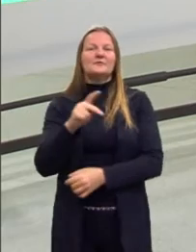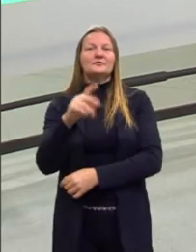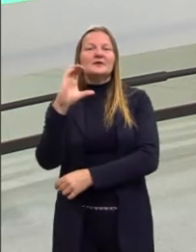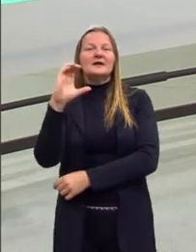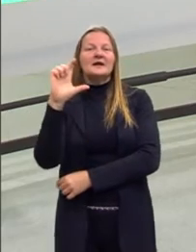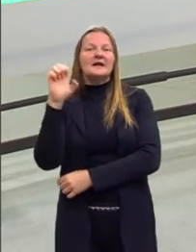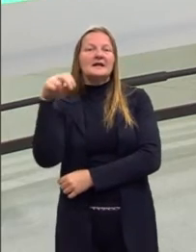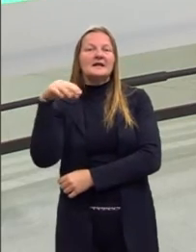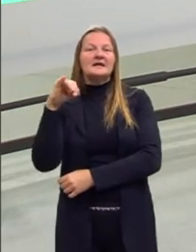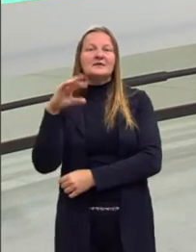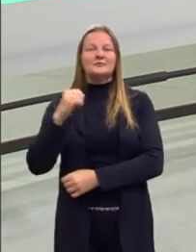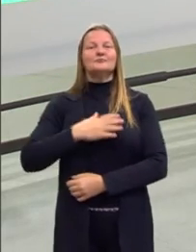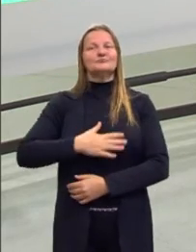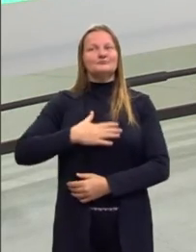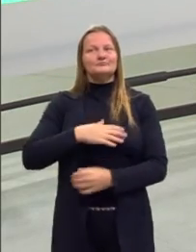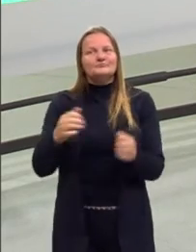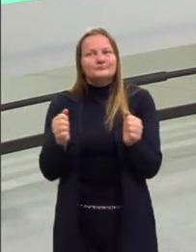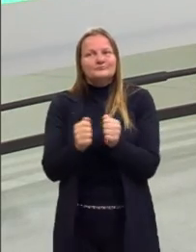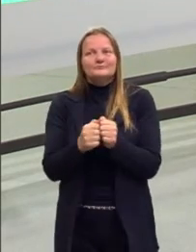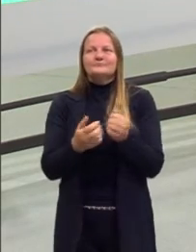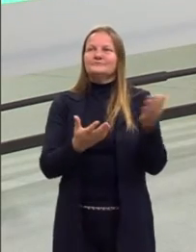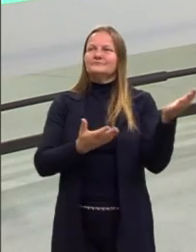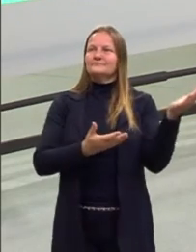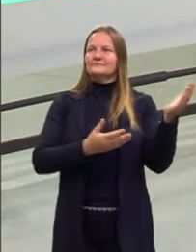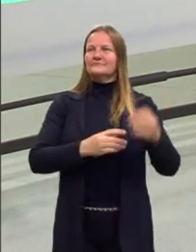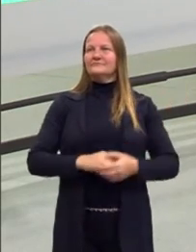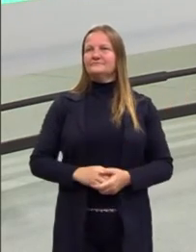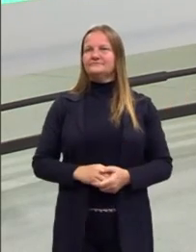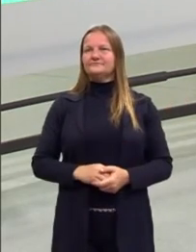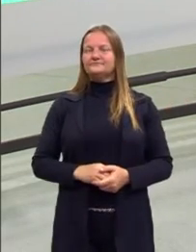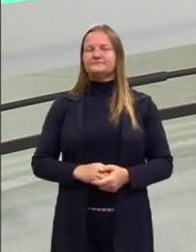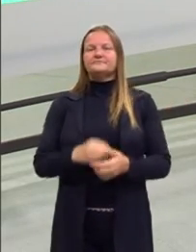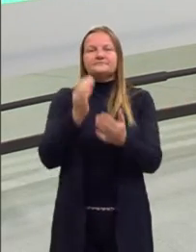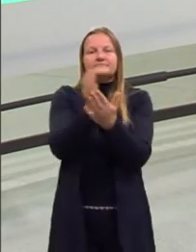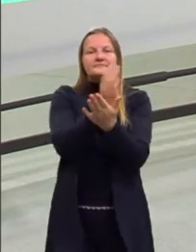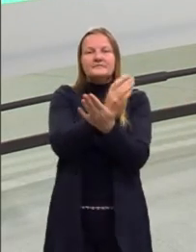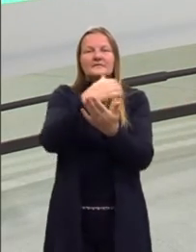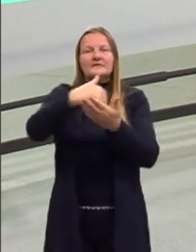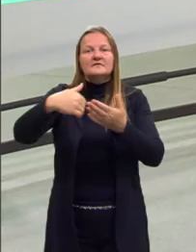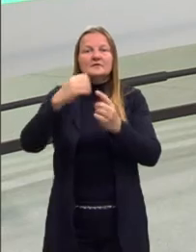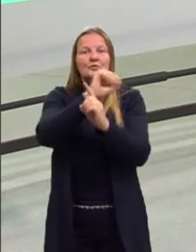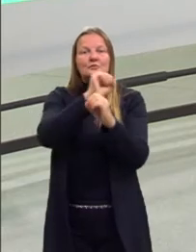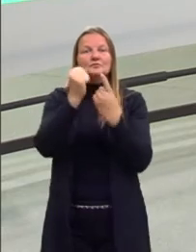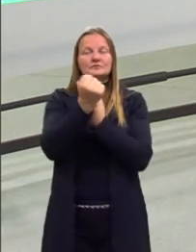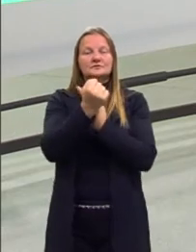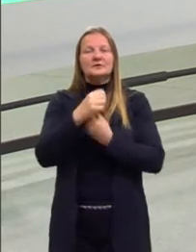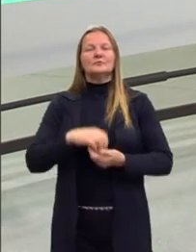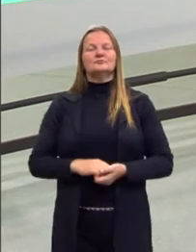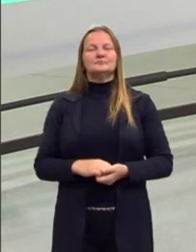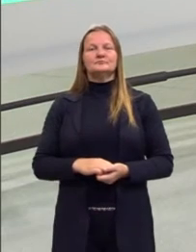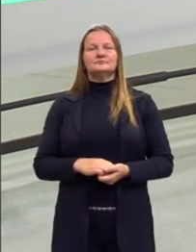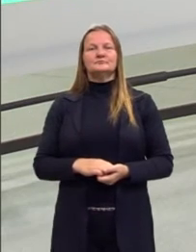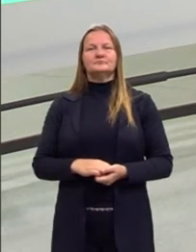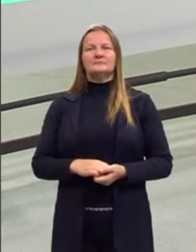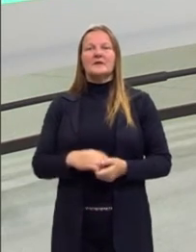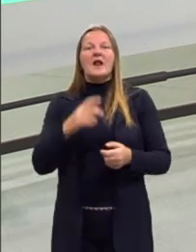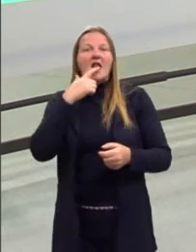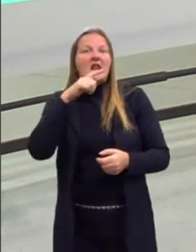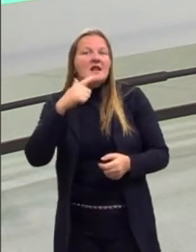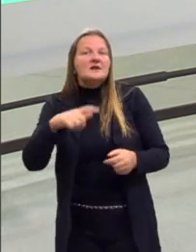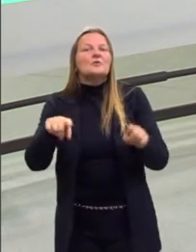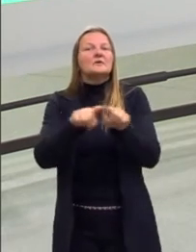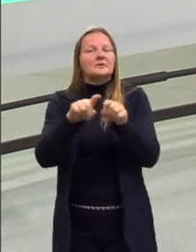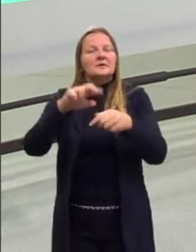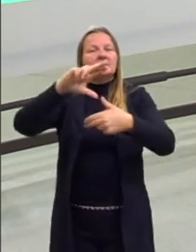seu do nosso prazer tá bom tá Tranquilão nós temos essa divisão bem saliente né inclusive da língua por isso